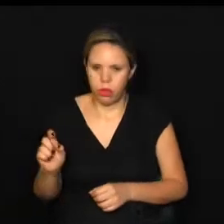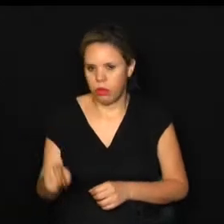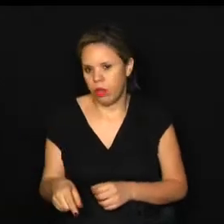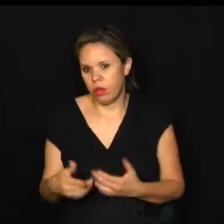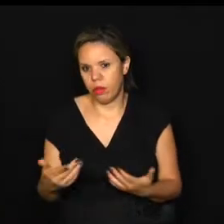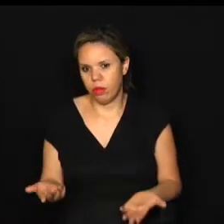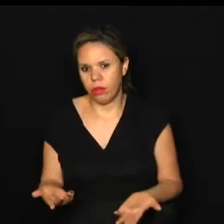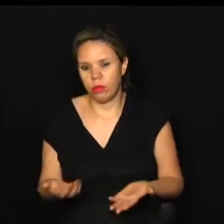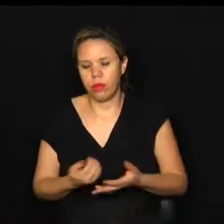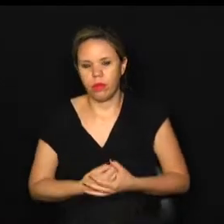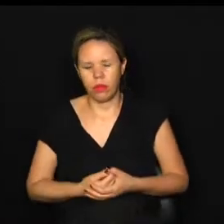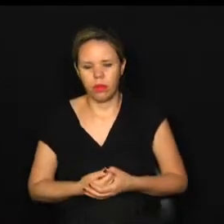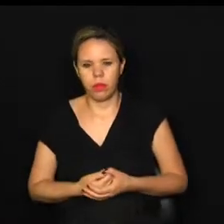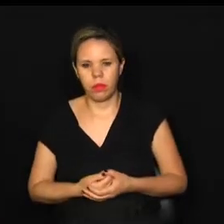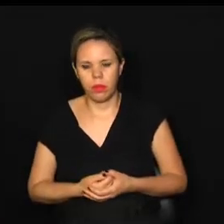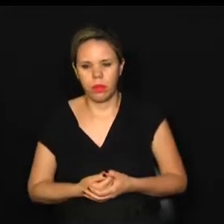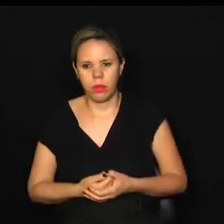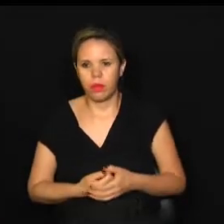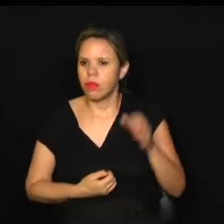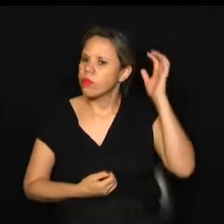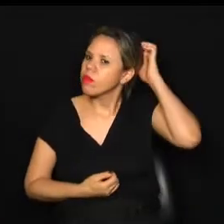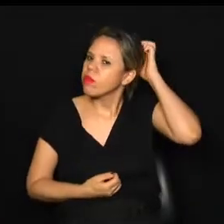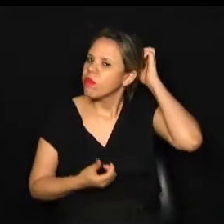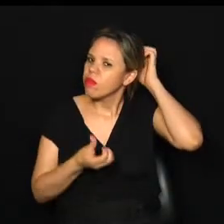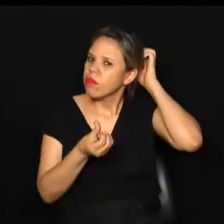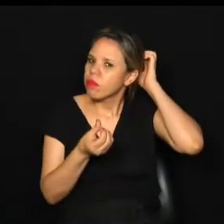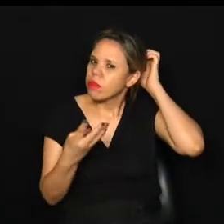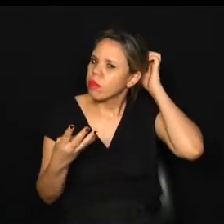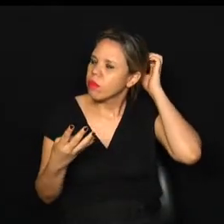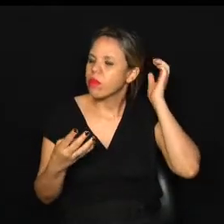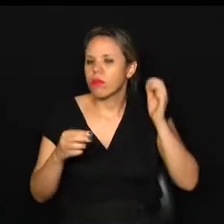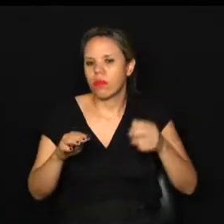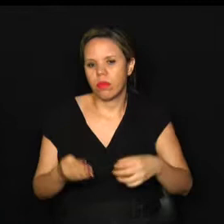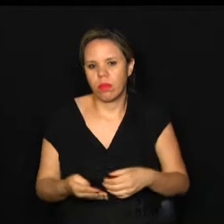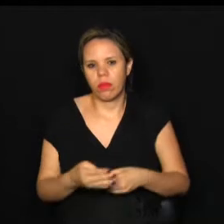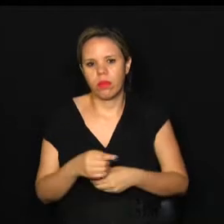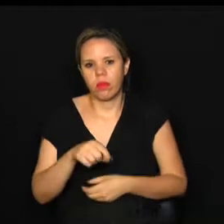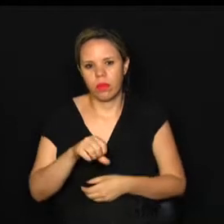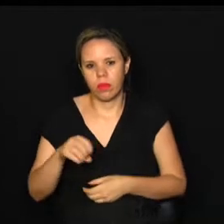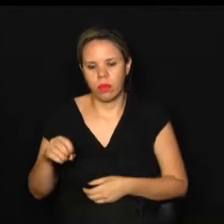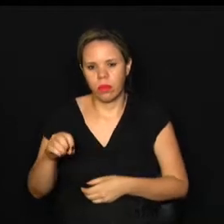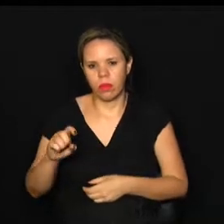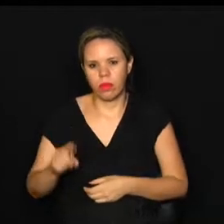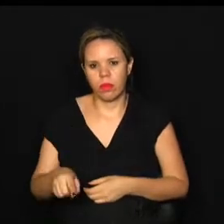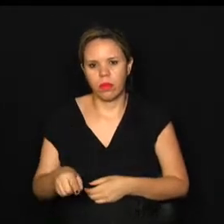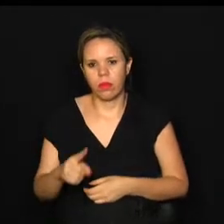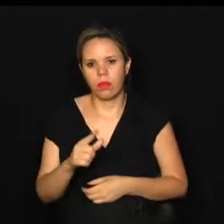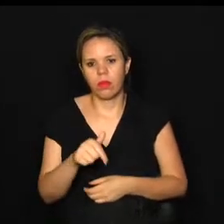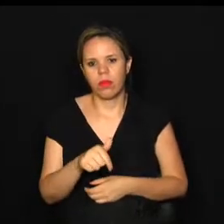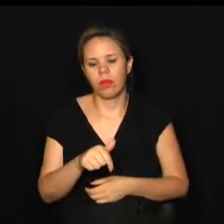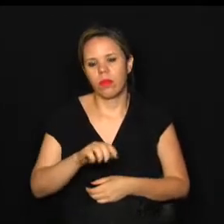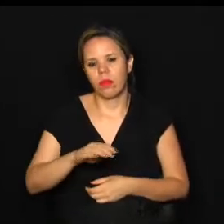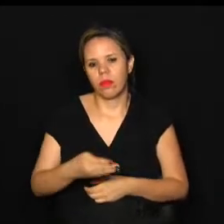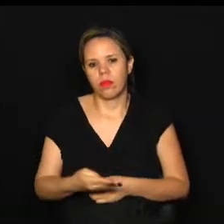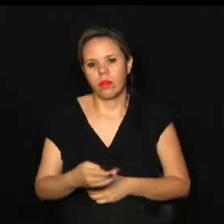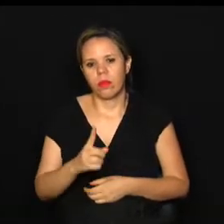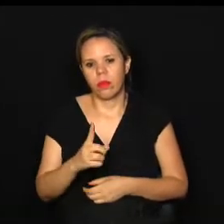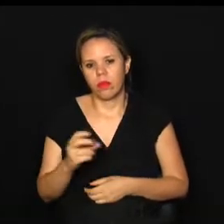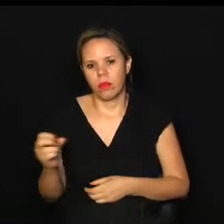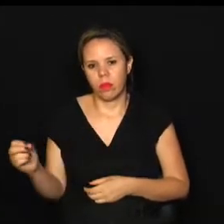de capital, a previsão no orçamento é de 64 milhões e 900 mil, foram arrecadados 17 milhões e 200, realizando aí